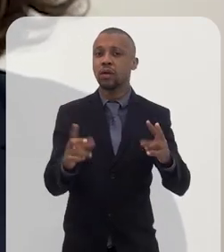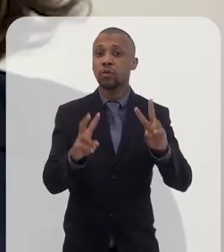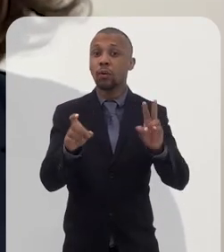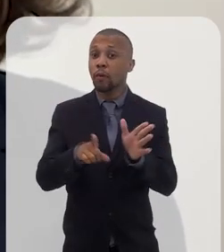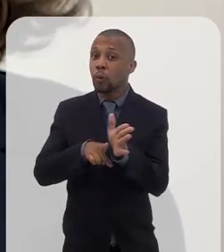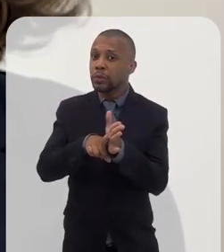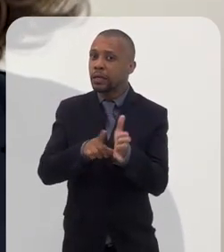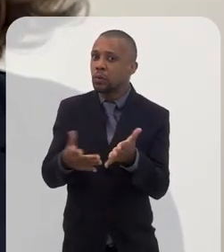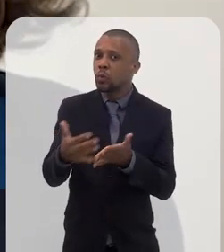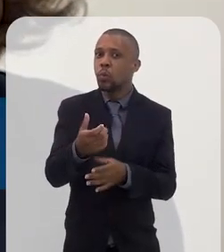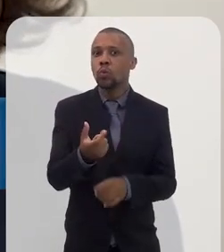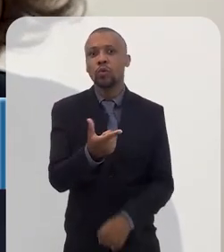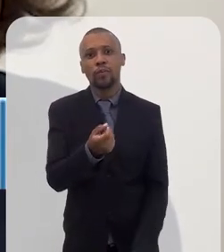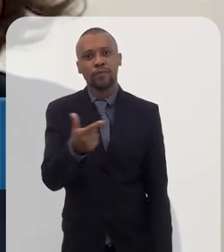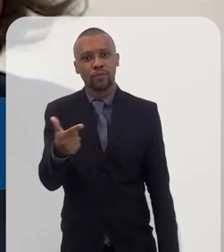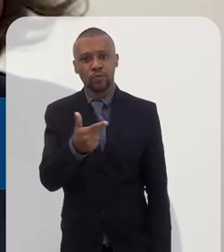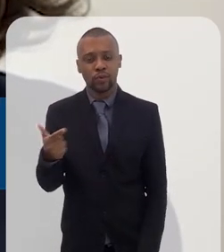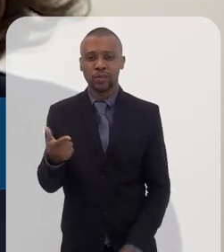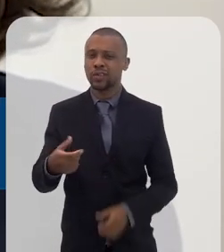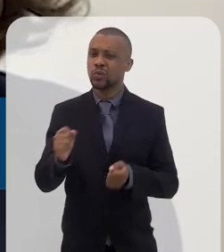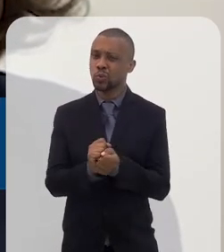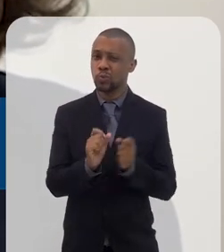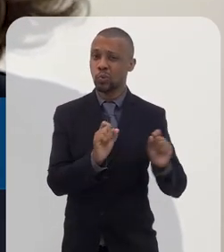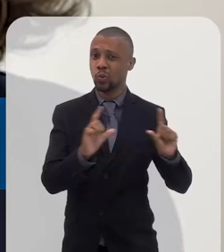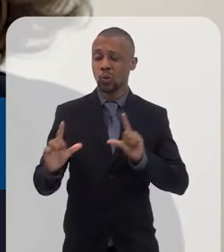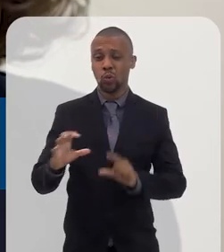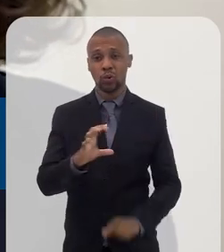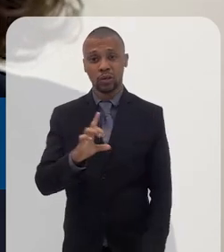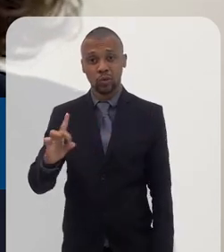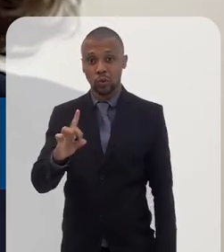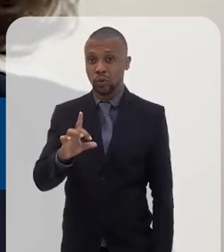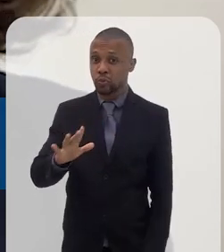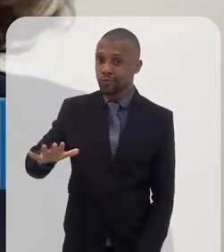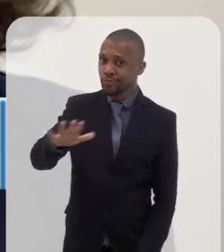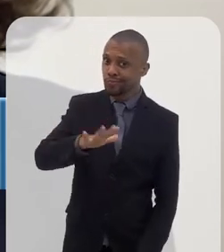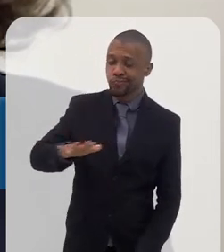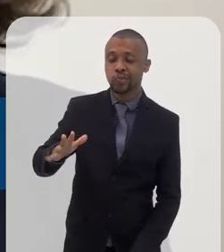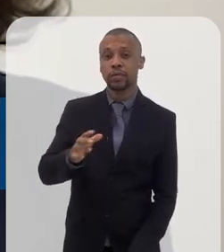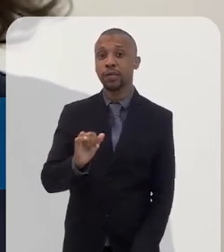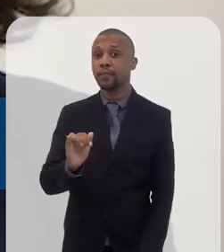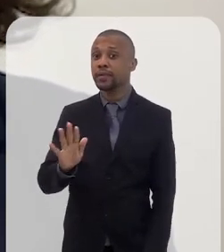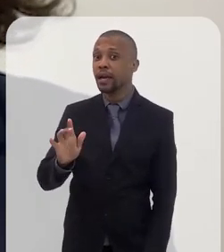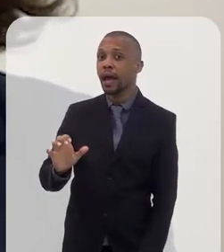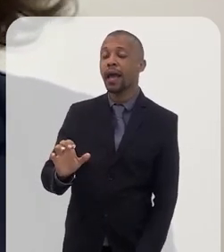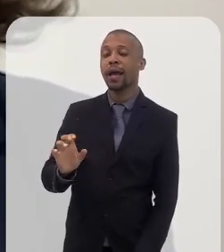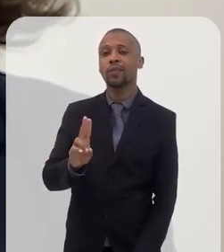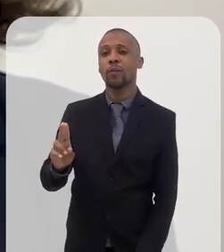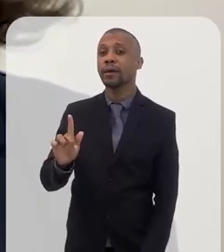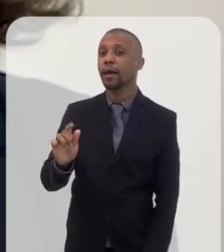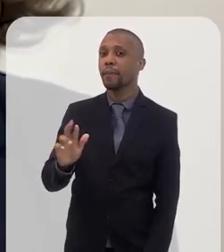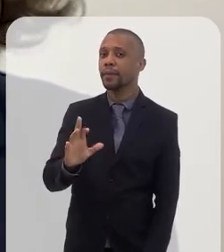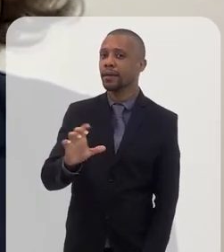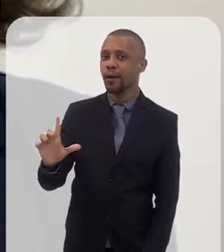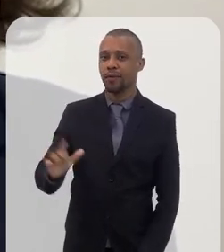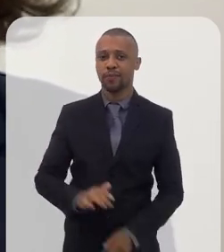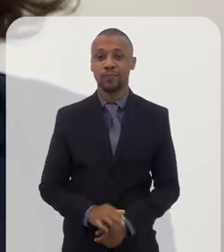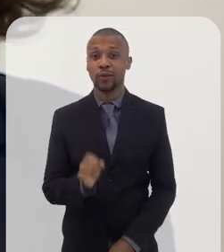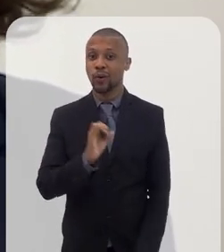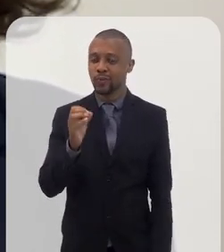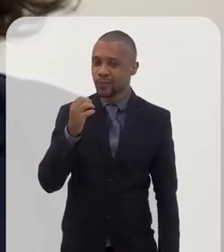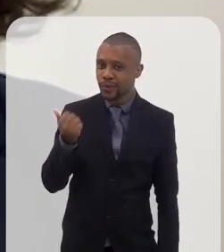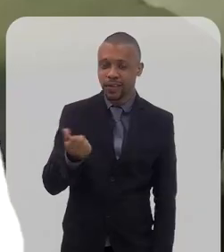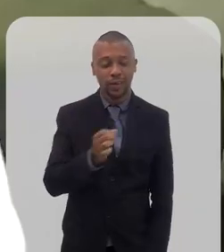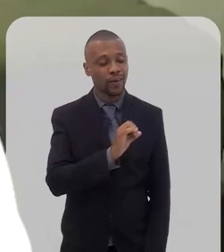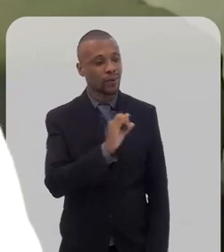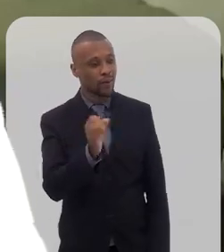Sobre o Censo 2022, está aqui comigo o coordenador operacional do Censo do IBGE no estado do Rio, Gabriel Barros. Oi, Gabriel.